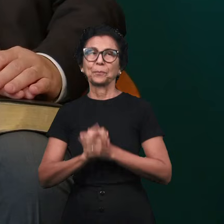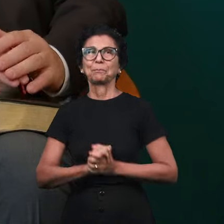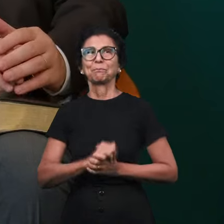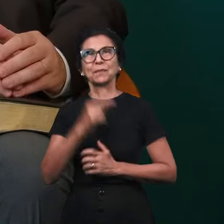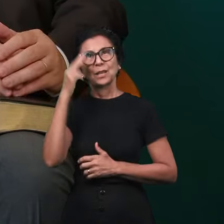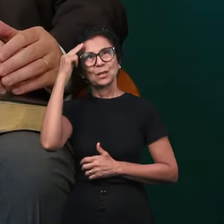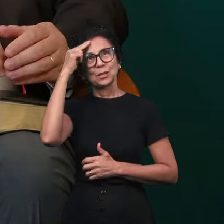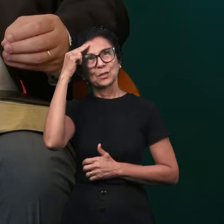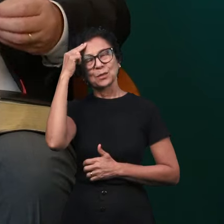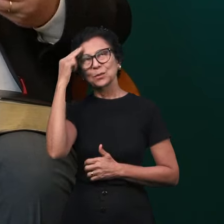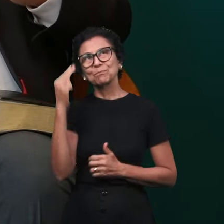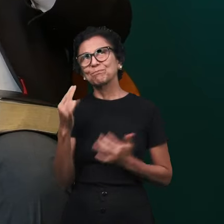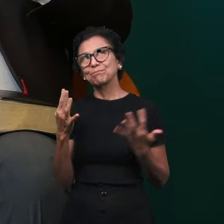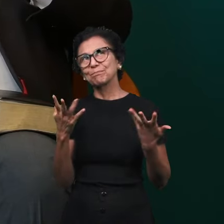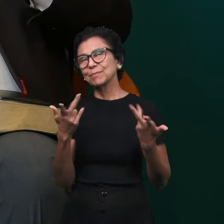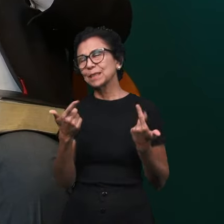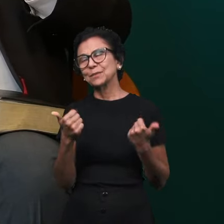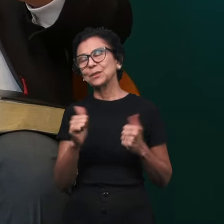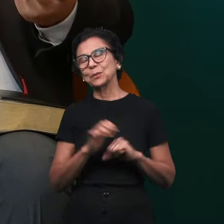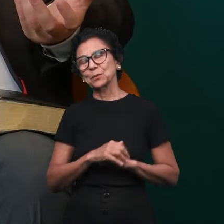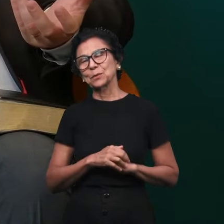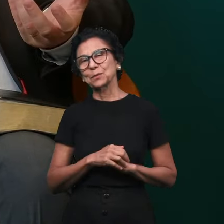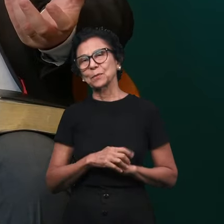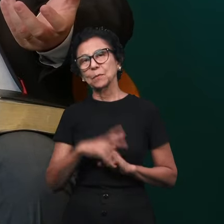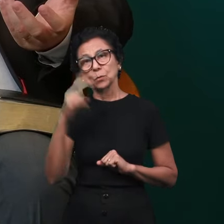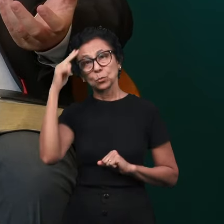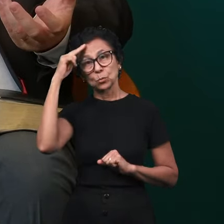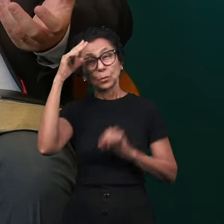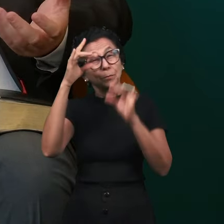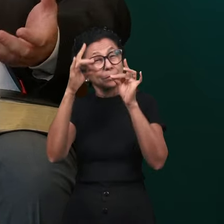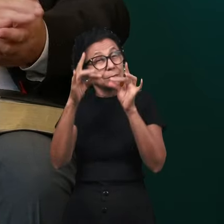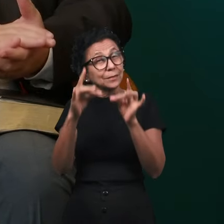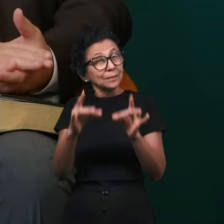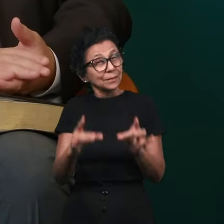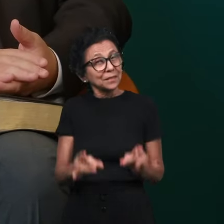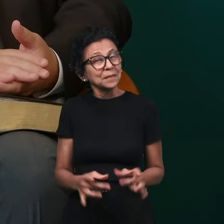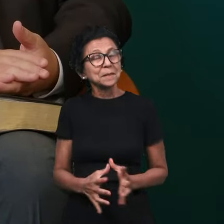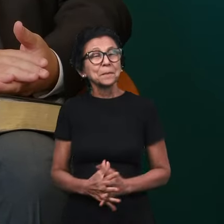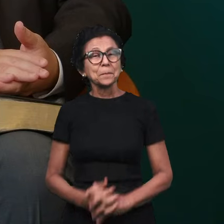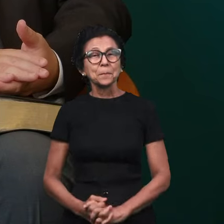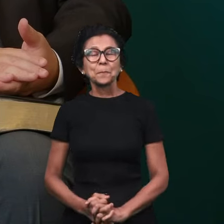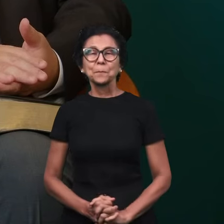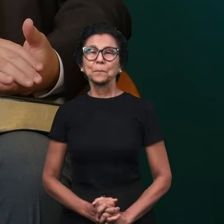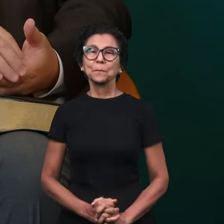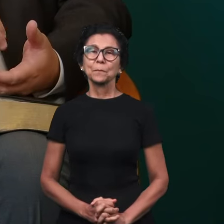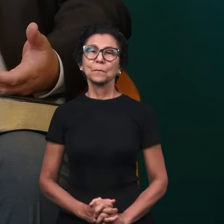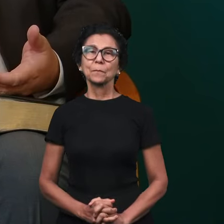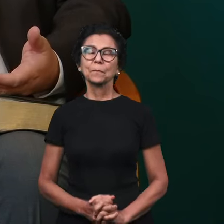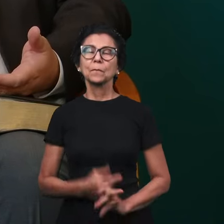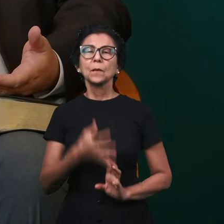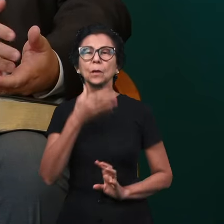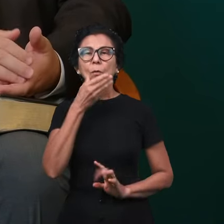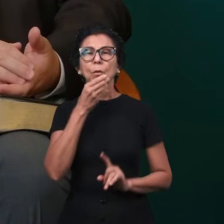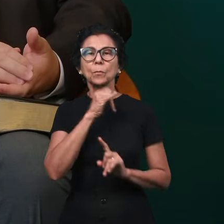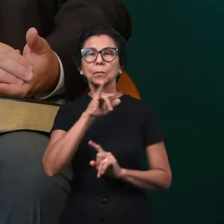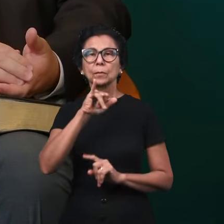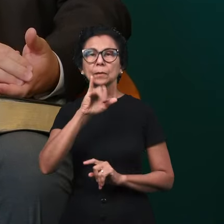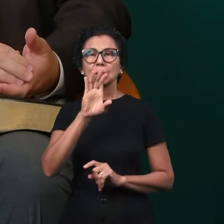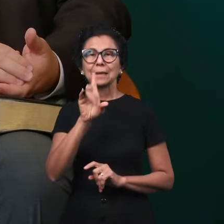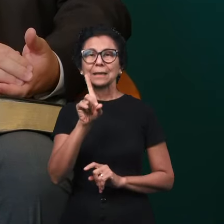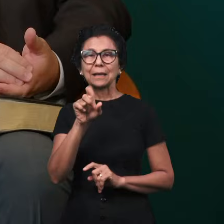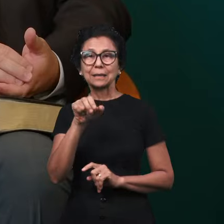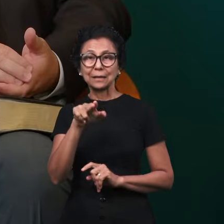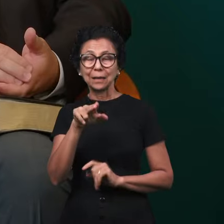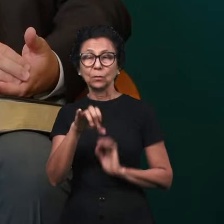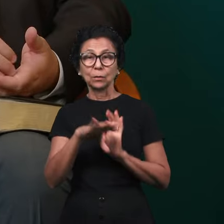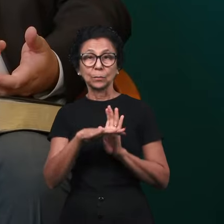assim, maravilhoso, porque o Senhor em sonho dá detalhes grandiosos. Sim. E o profeta Daniel, no capítulo